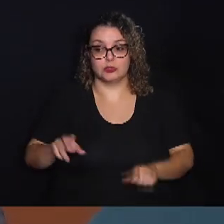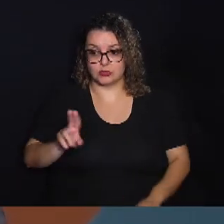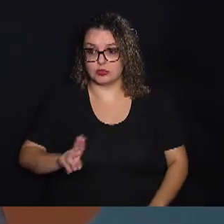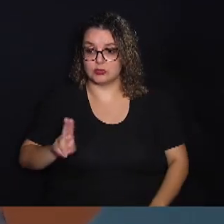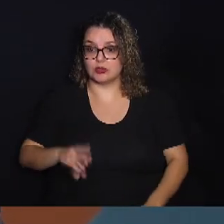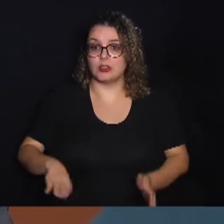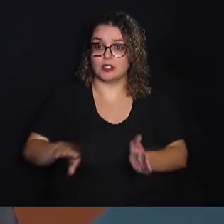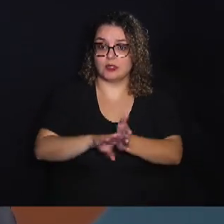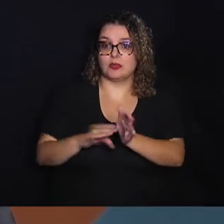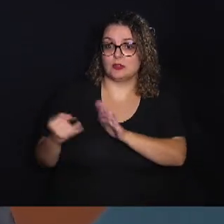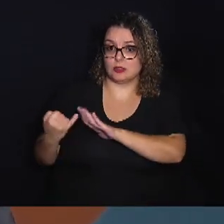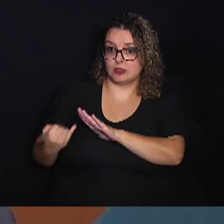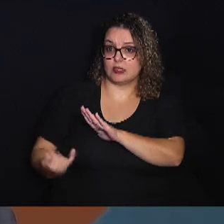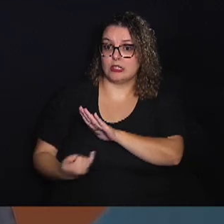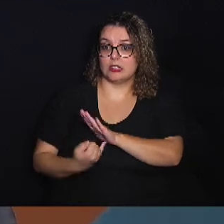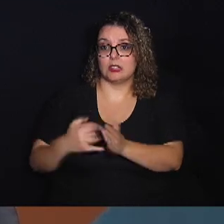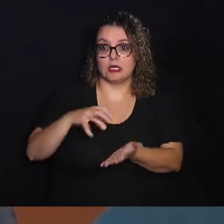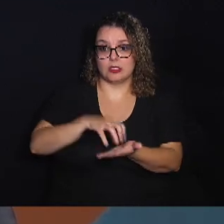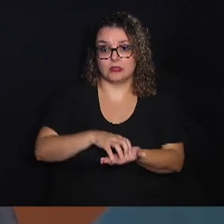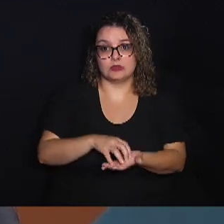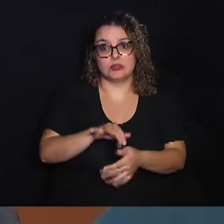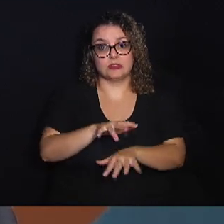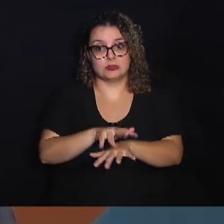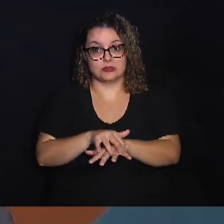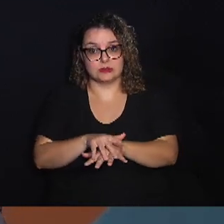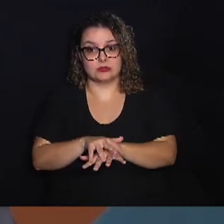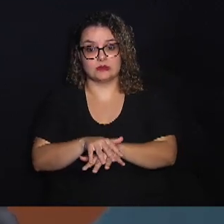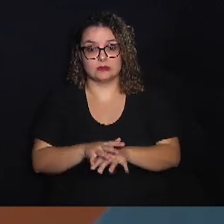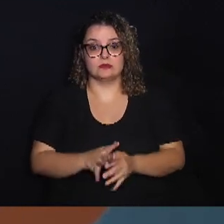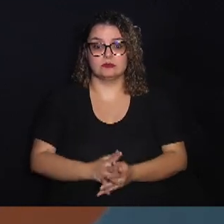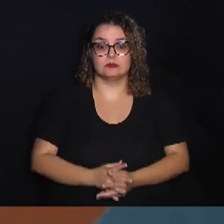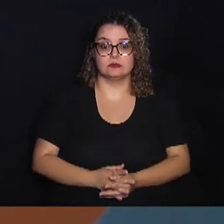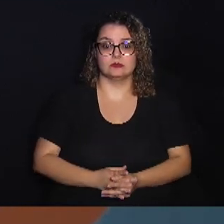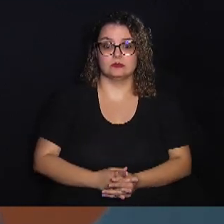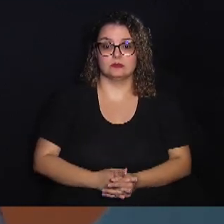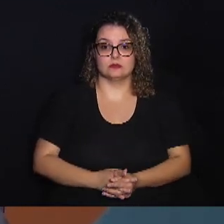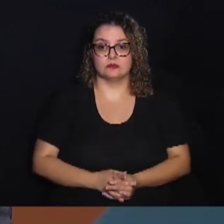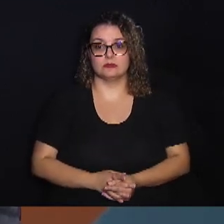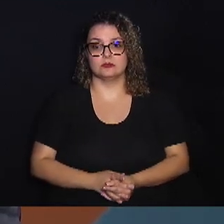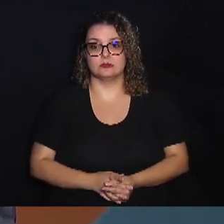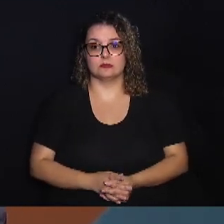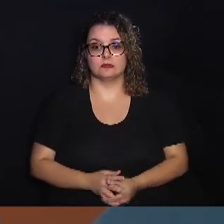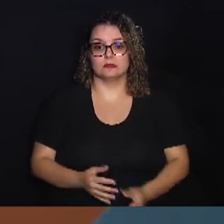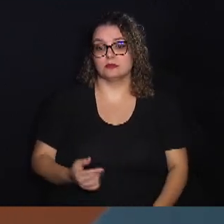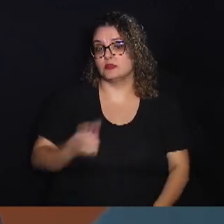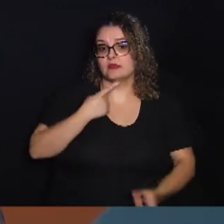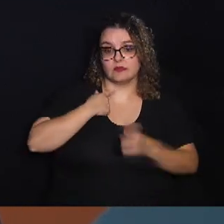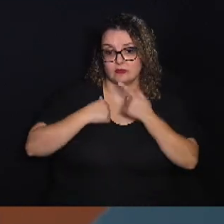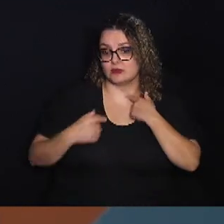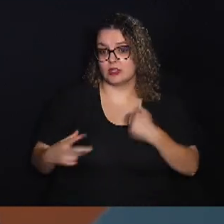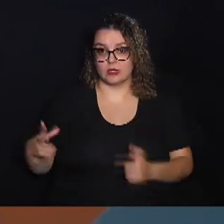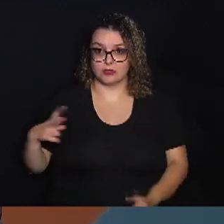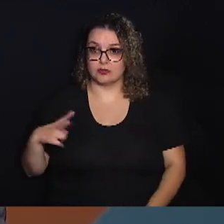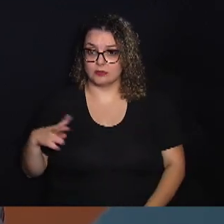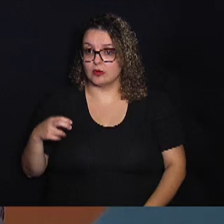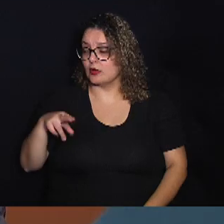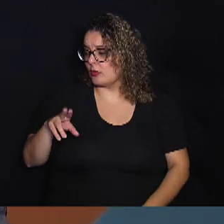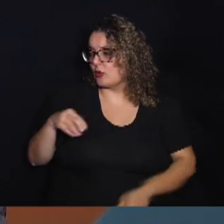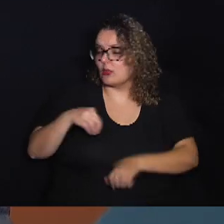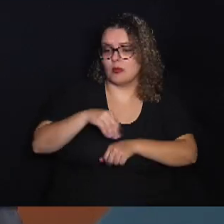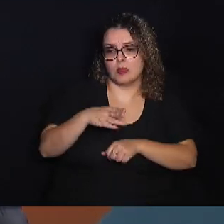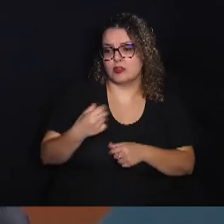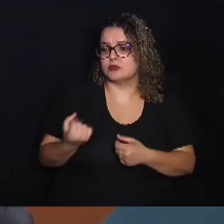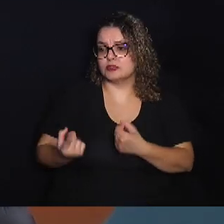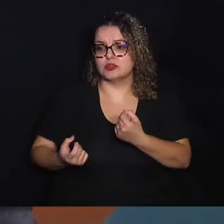até a instituição, até o Centro Braille, através de demanda voluntária. E às vezes por indicação de algum